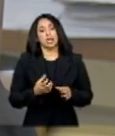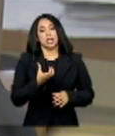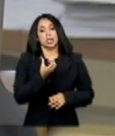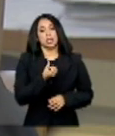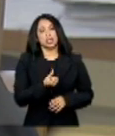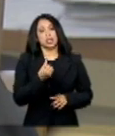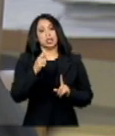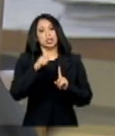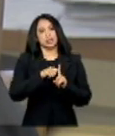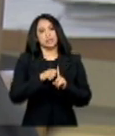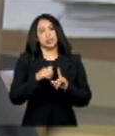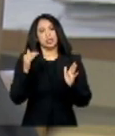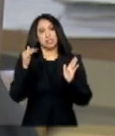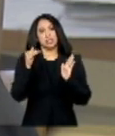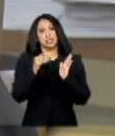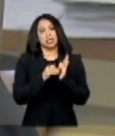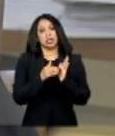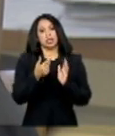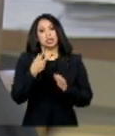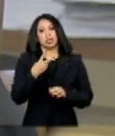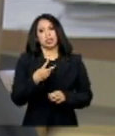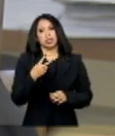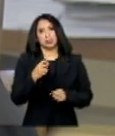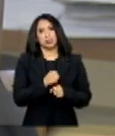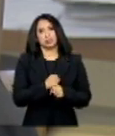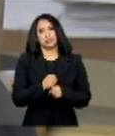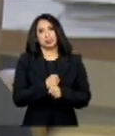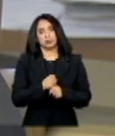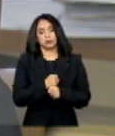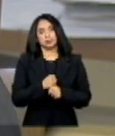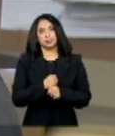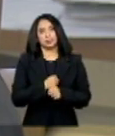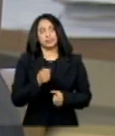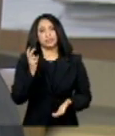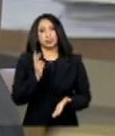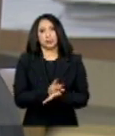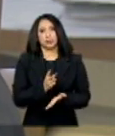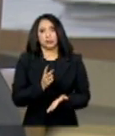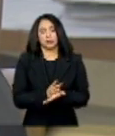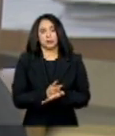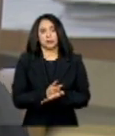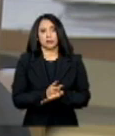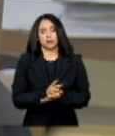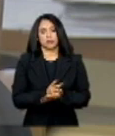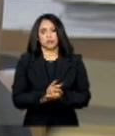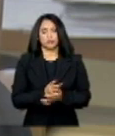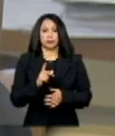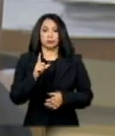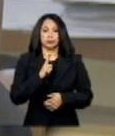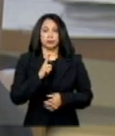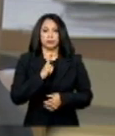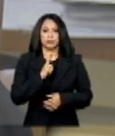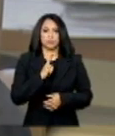dois anos e parágrafo único ensino na mesma pena aquele que prossegue apreensão sem observância das formalidades